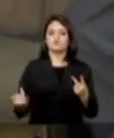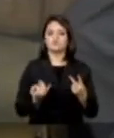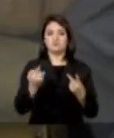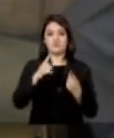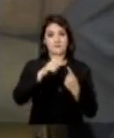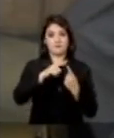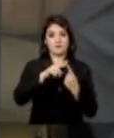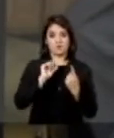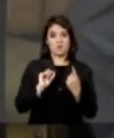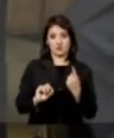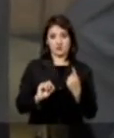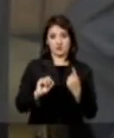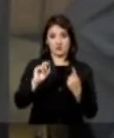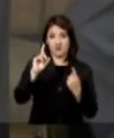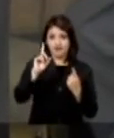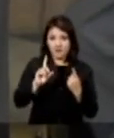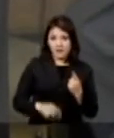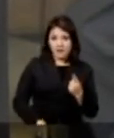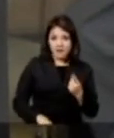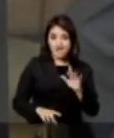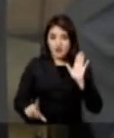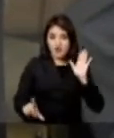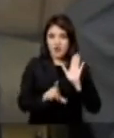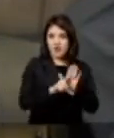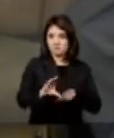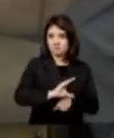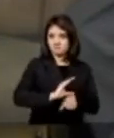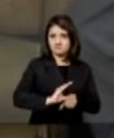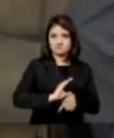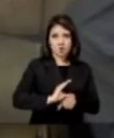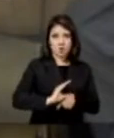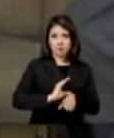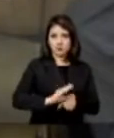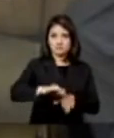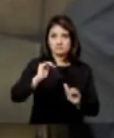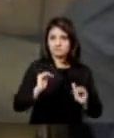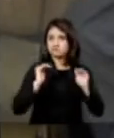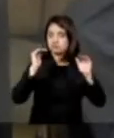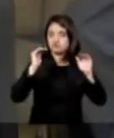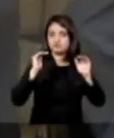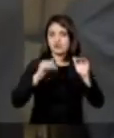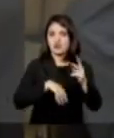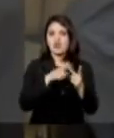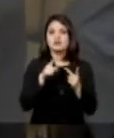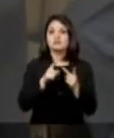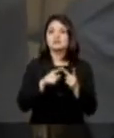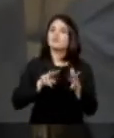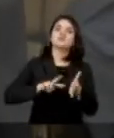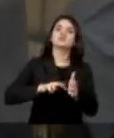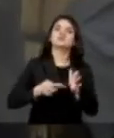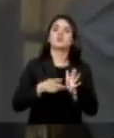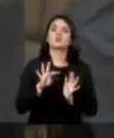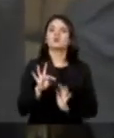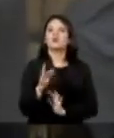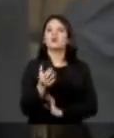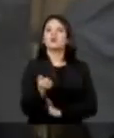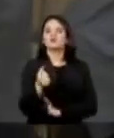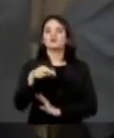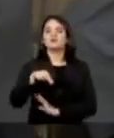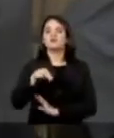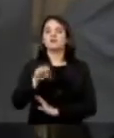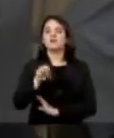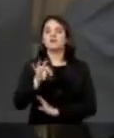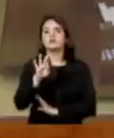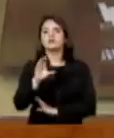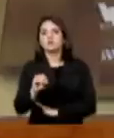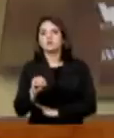é que se trata de uma cláusula pétrea. A segunda é sobre o significado de trânsito em julgado, dentro da sua